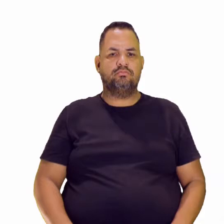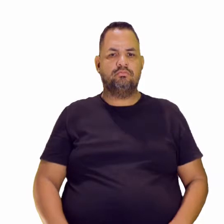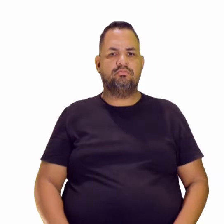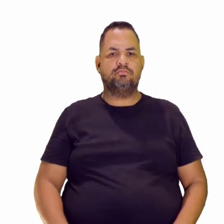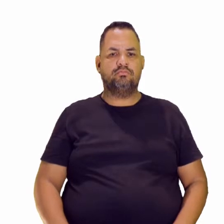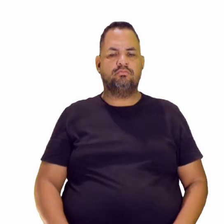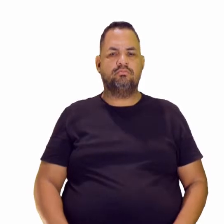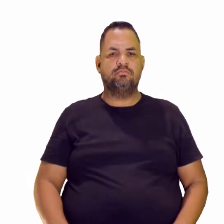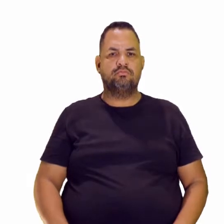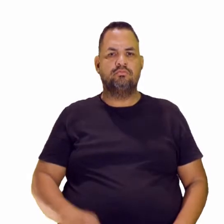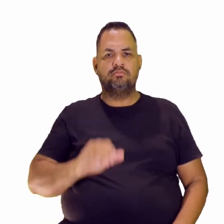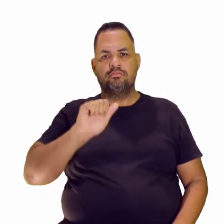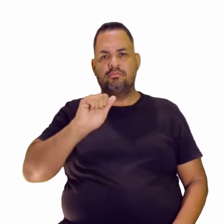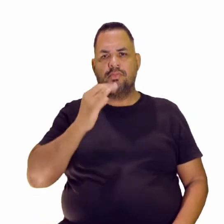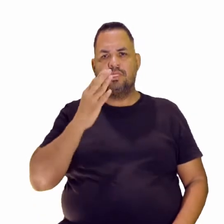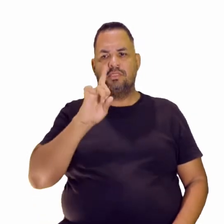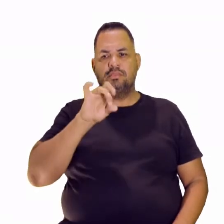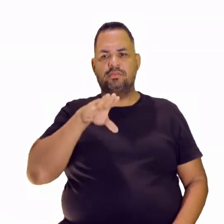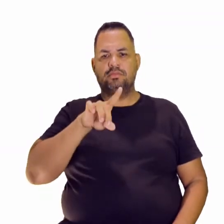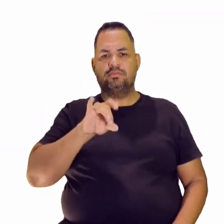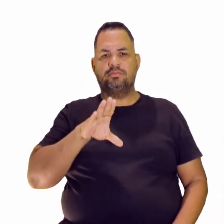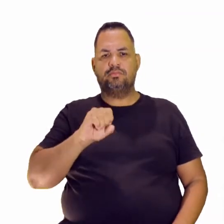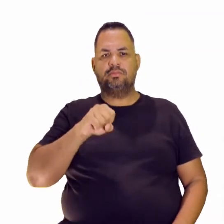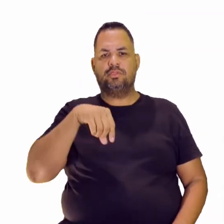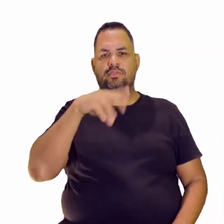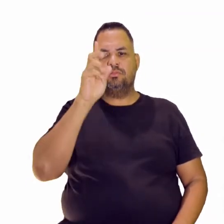do academicismo no Brasil.